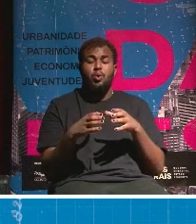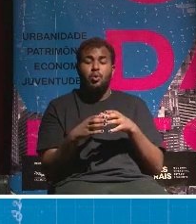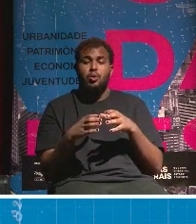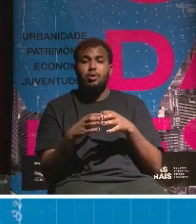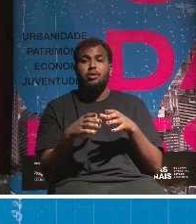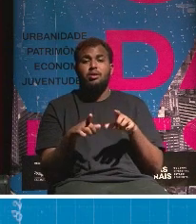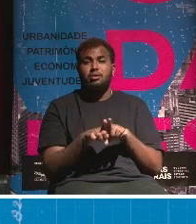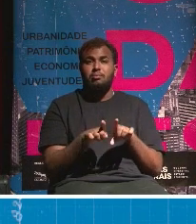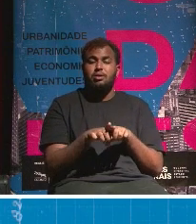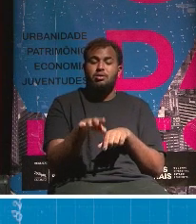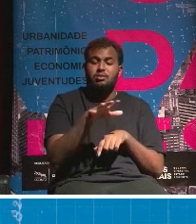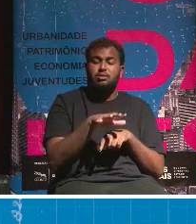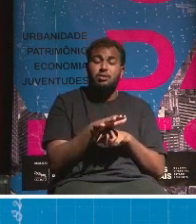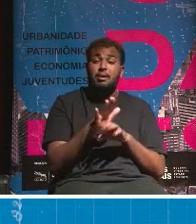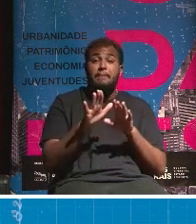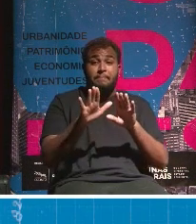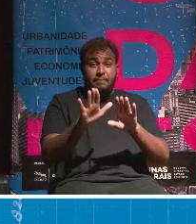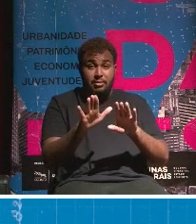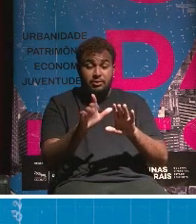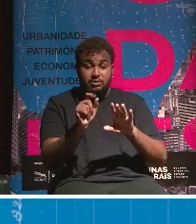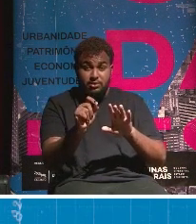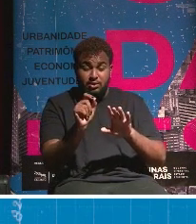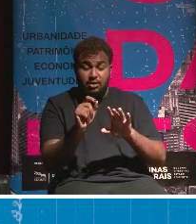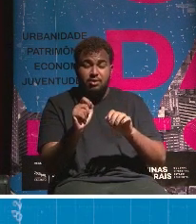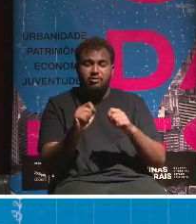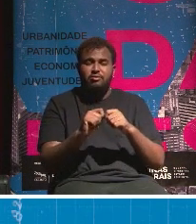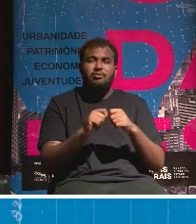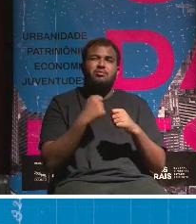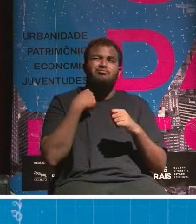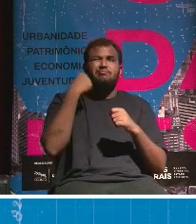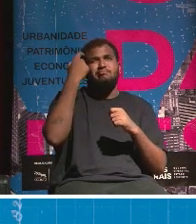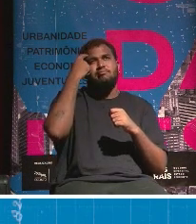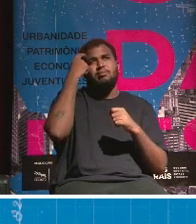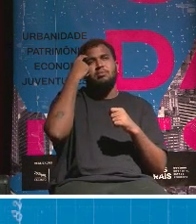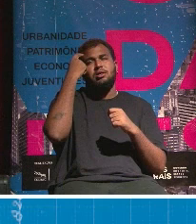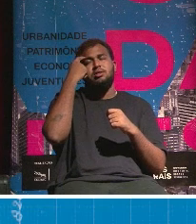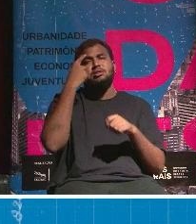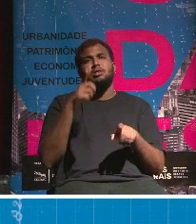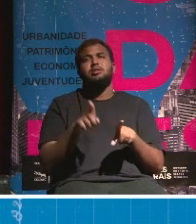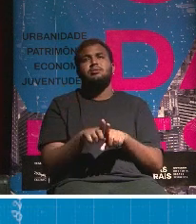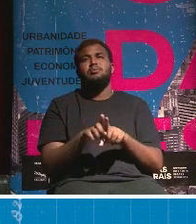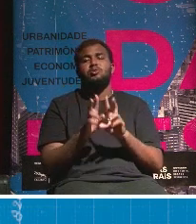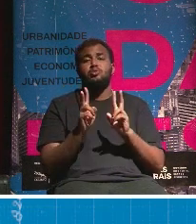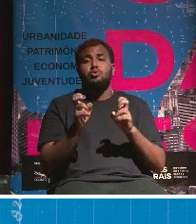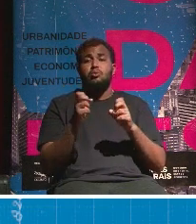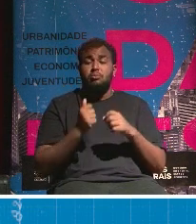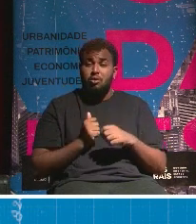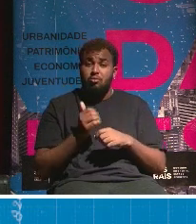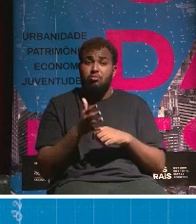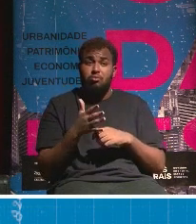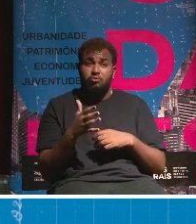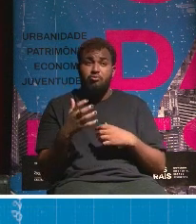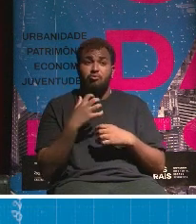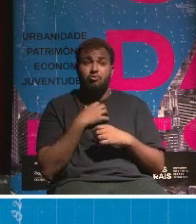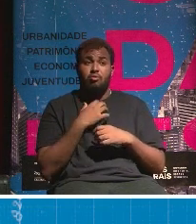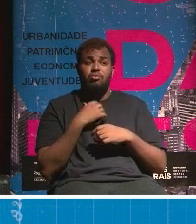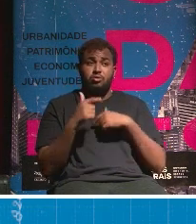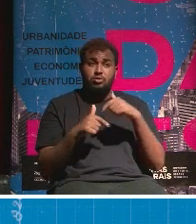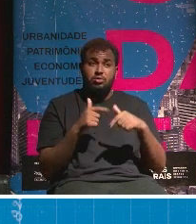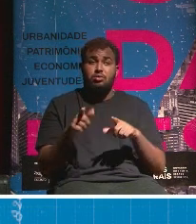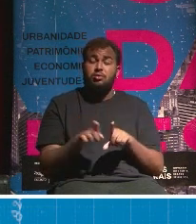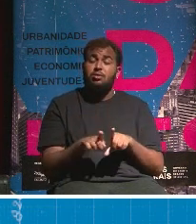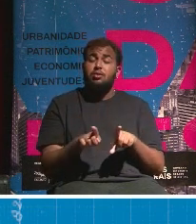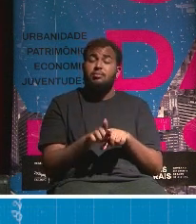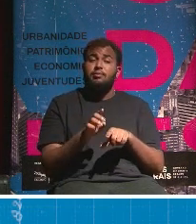essa parte, mas que me fez trazer à tona essa abordagem que nos orienta para a